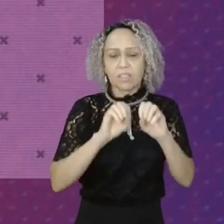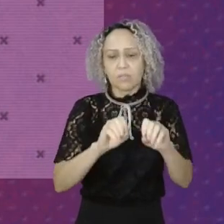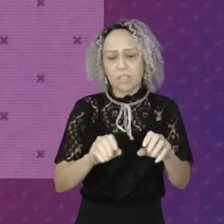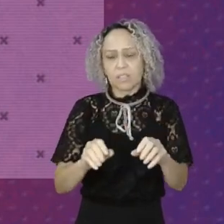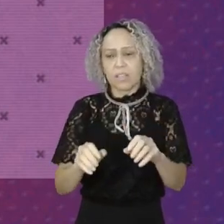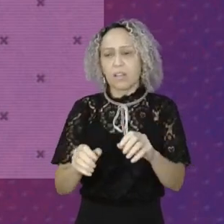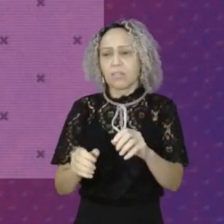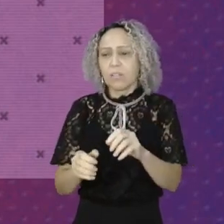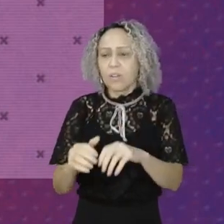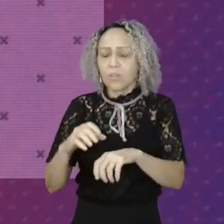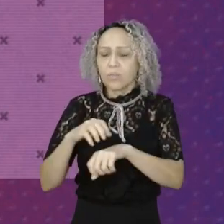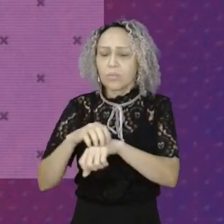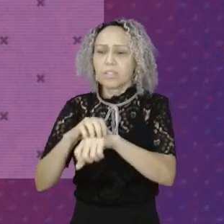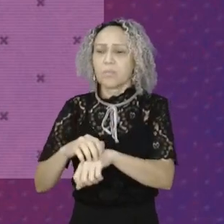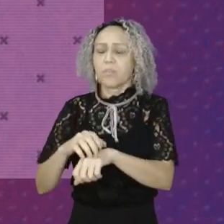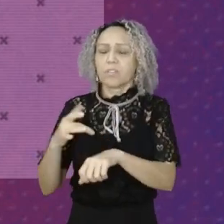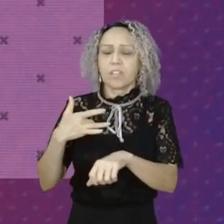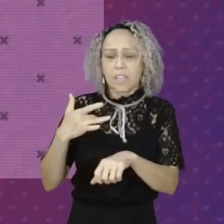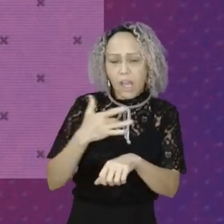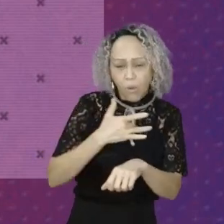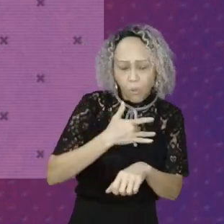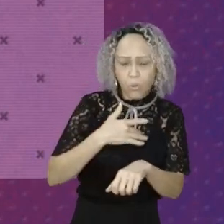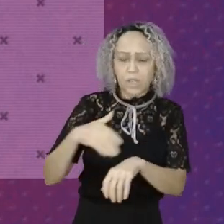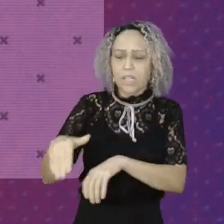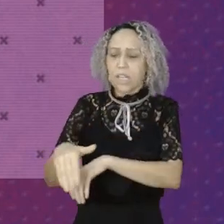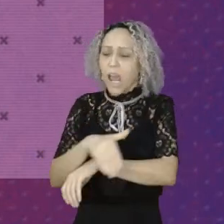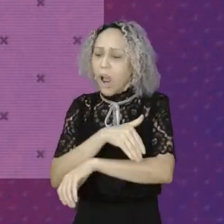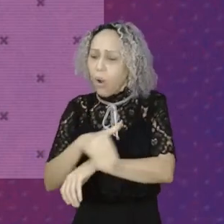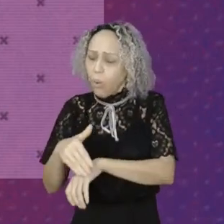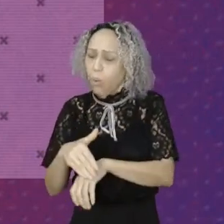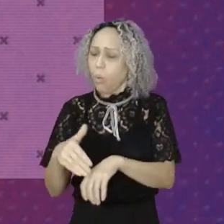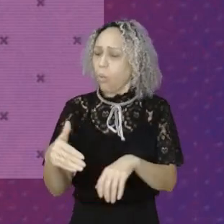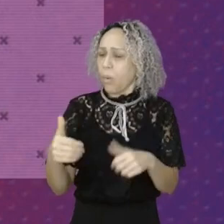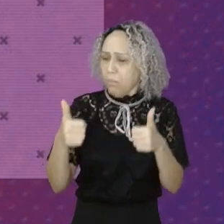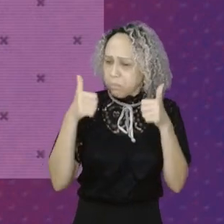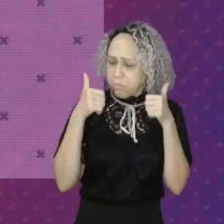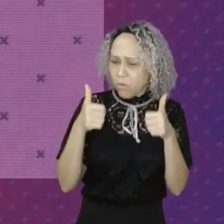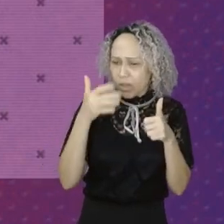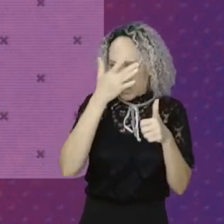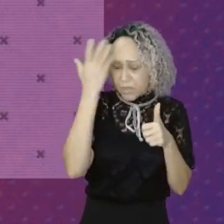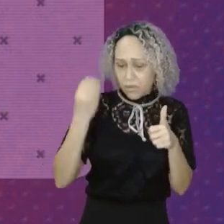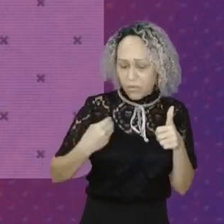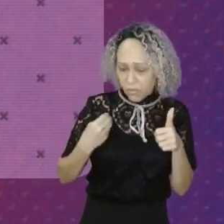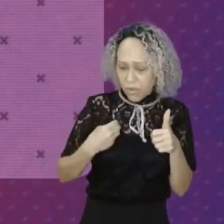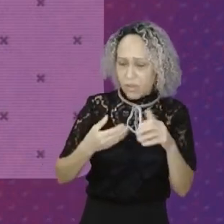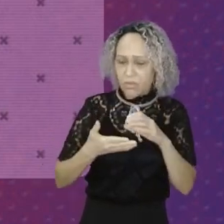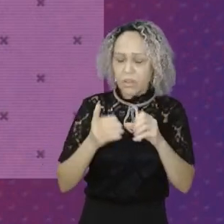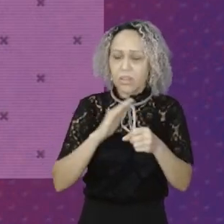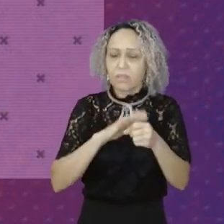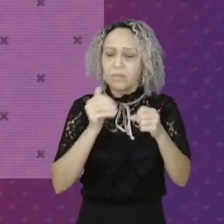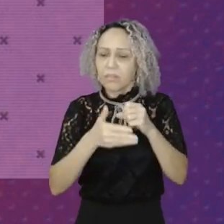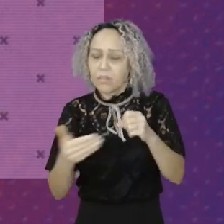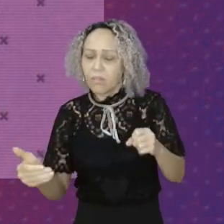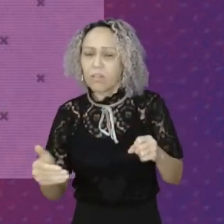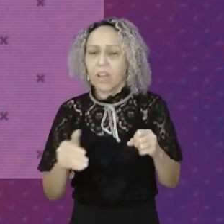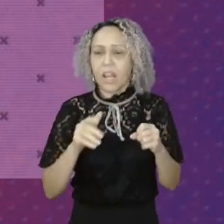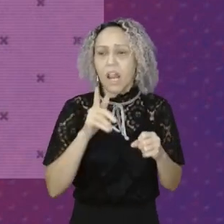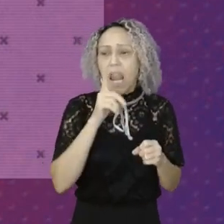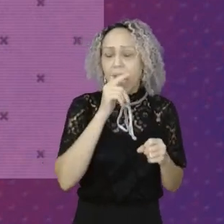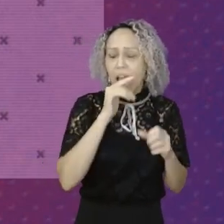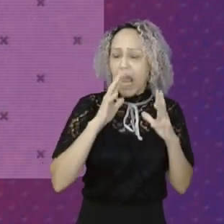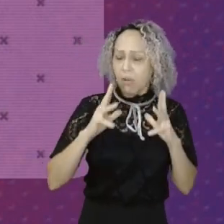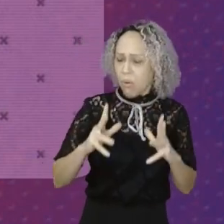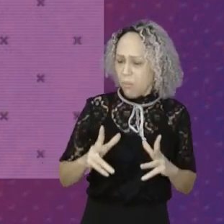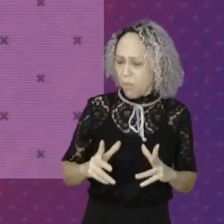na qualidade da rua que as pessoas moram, na coleta de esgoto, no tratamento de esgoto, na qualidade da água que as pessoas